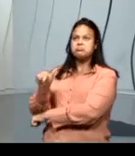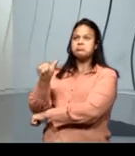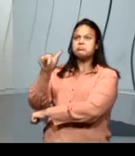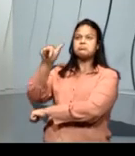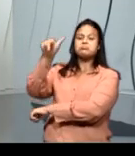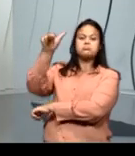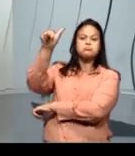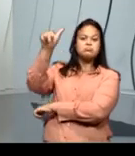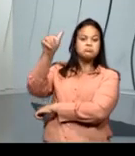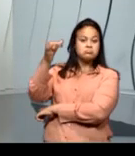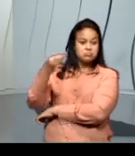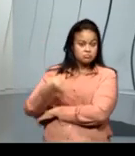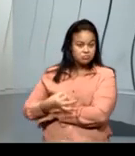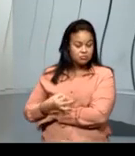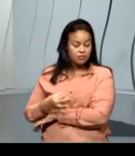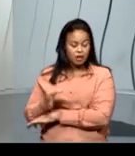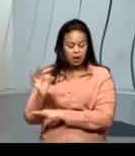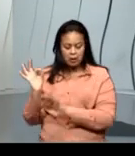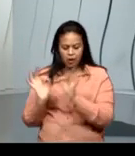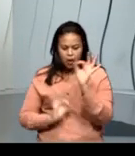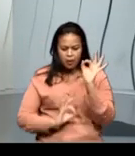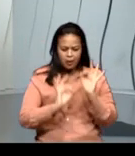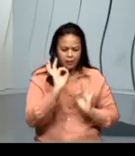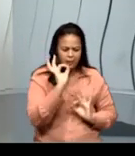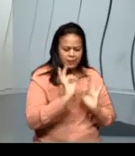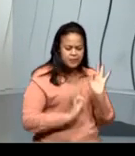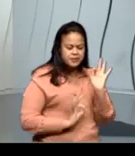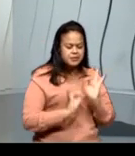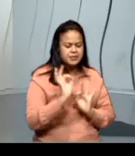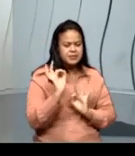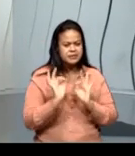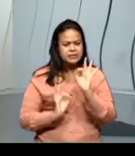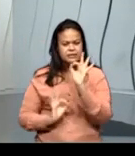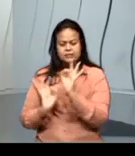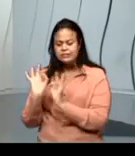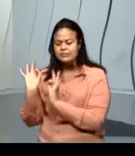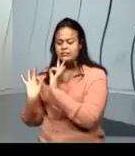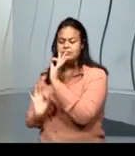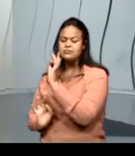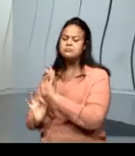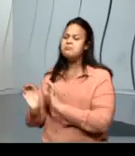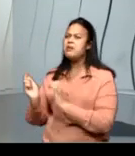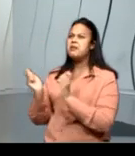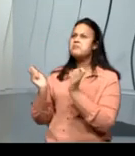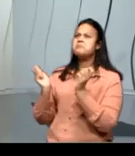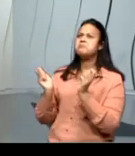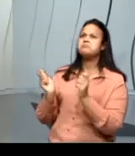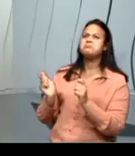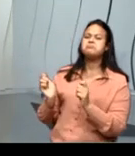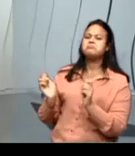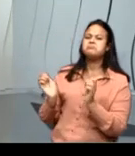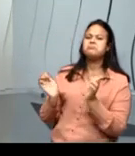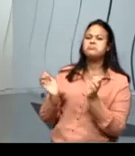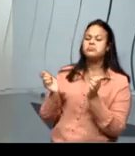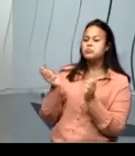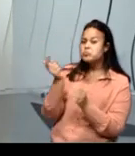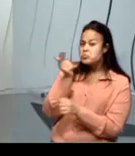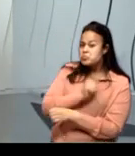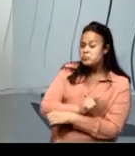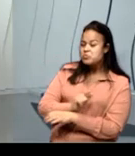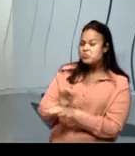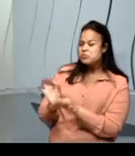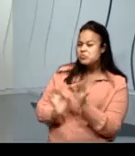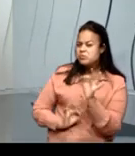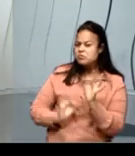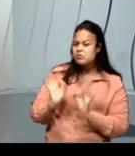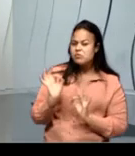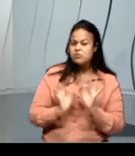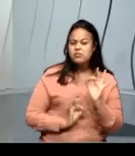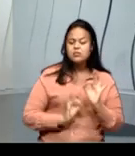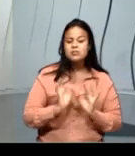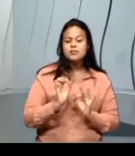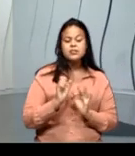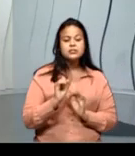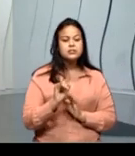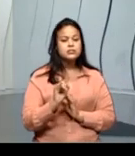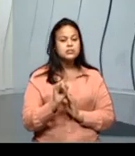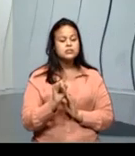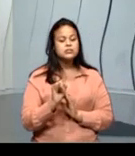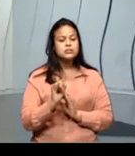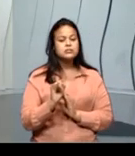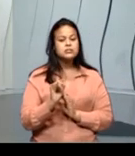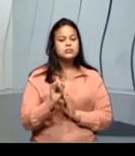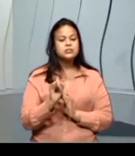eu consigo organizar, mas eu não consigo, se eu não tiver te dado os dados